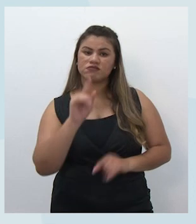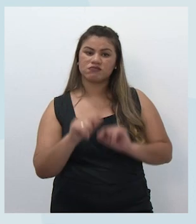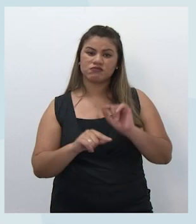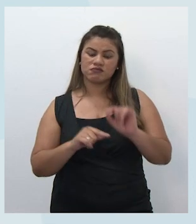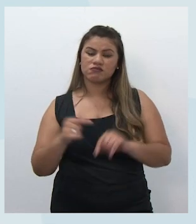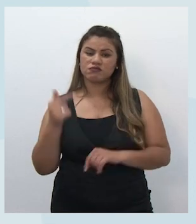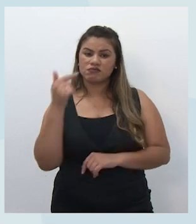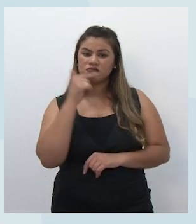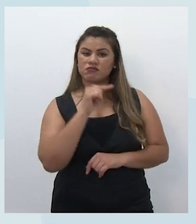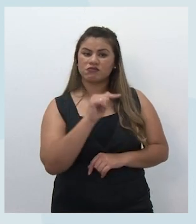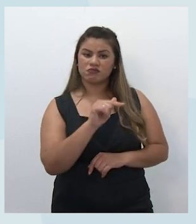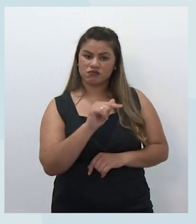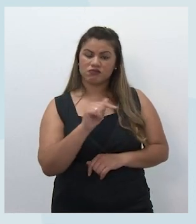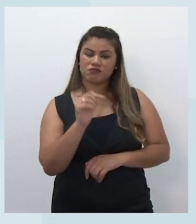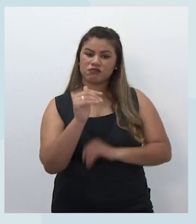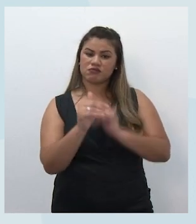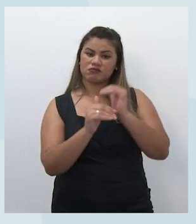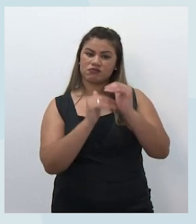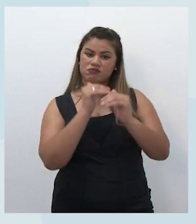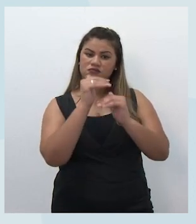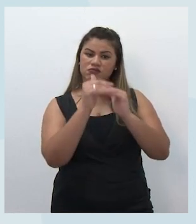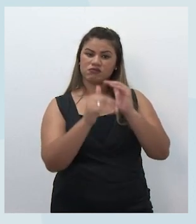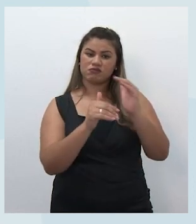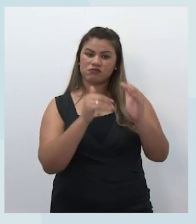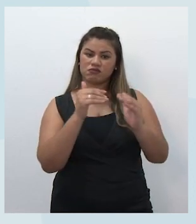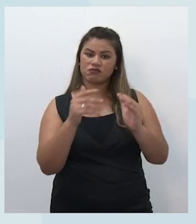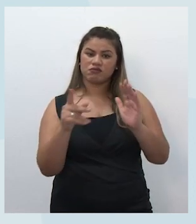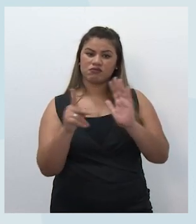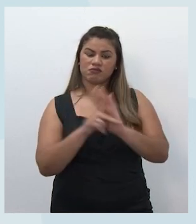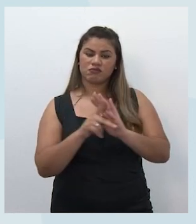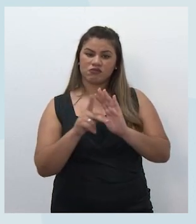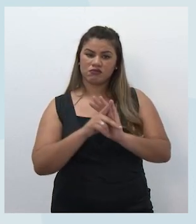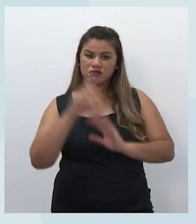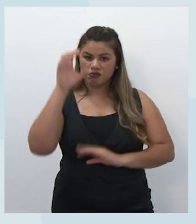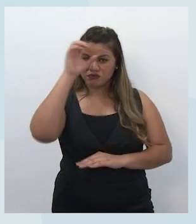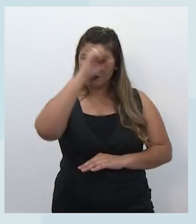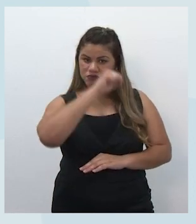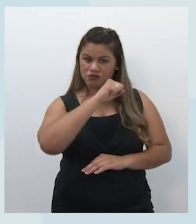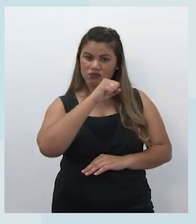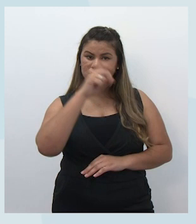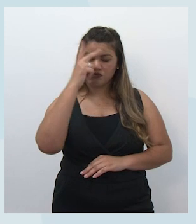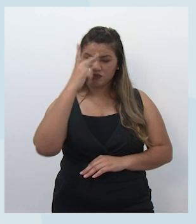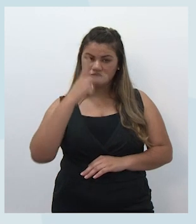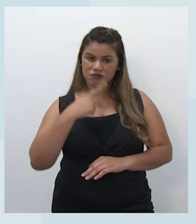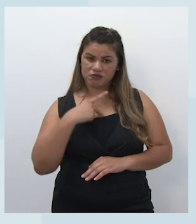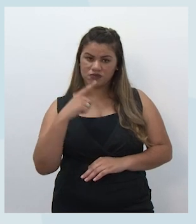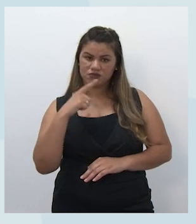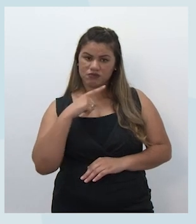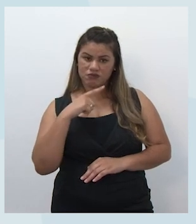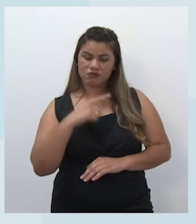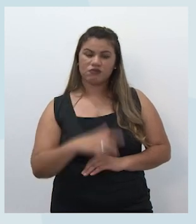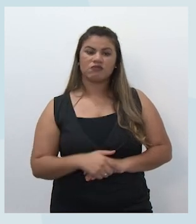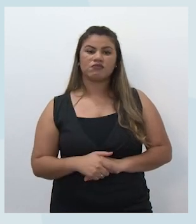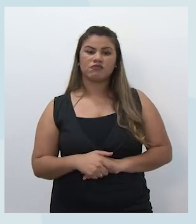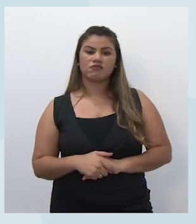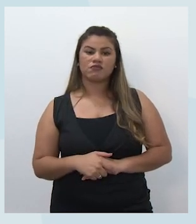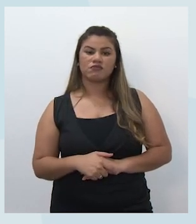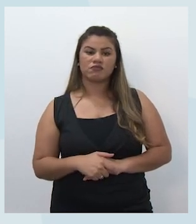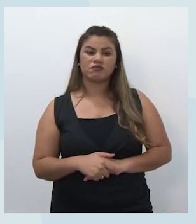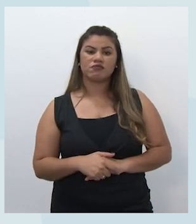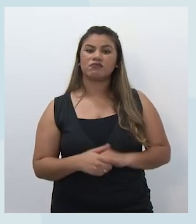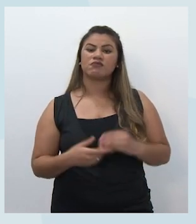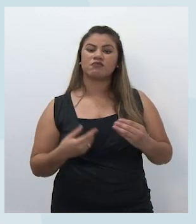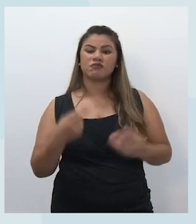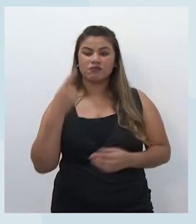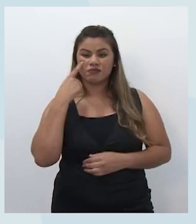gente consiga desenvolver a aprendizagem mais individualizada. Aí nessa imagem, a gente tem